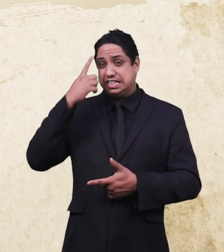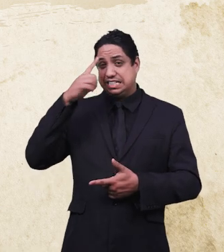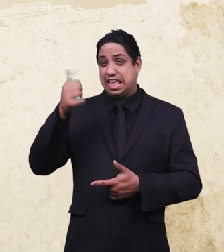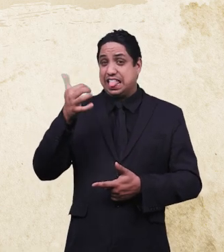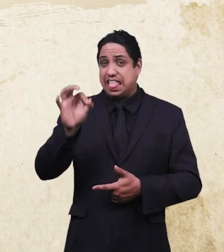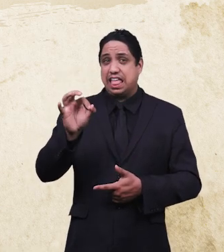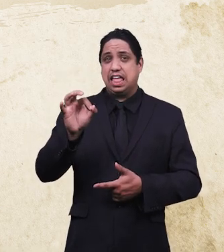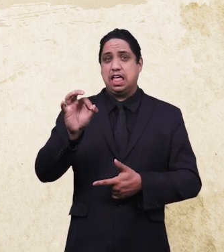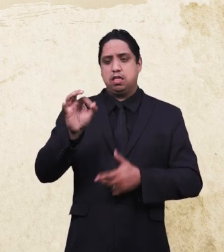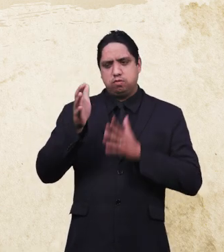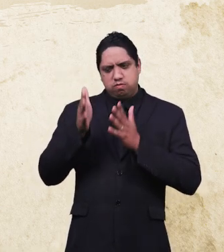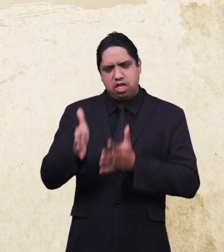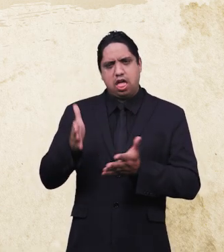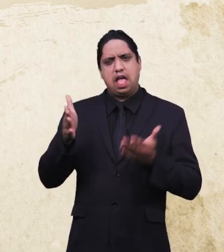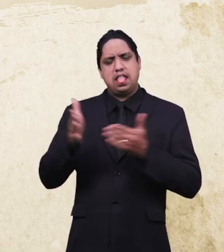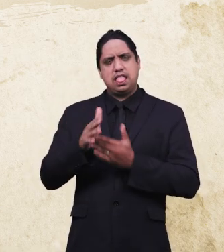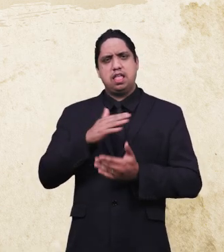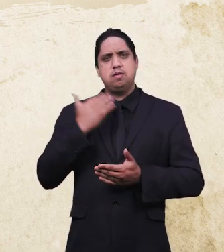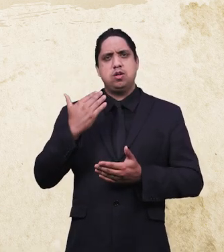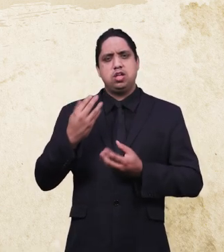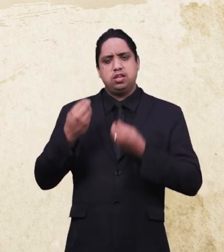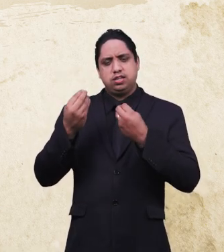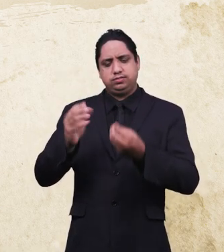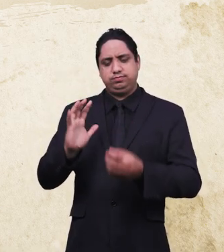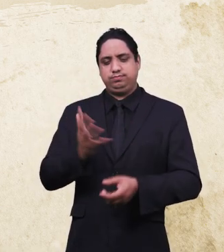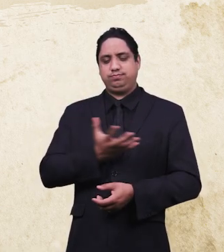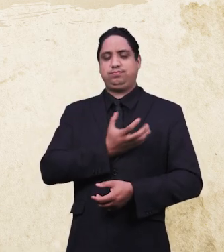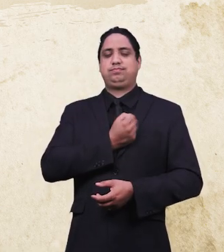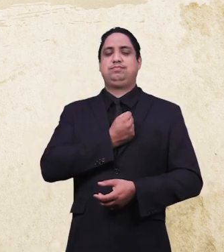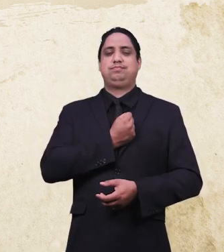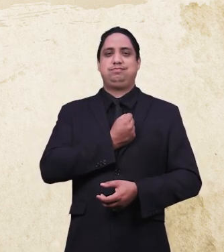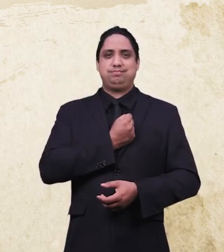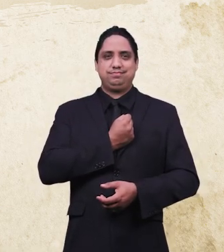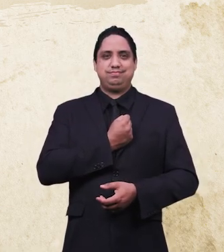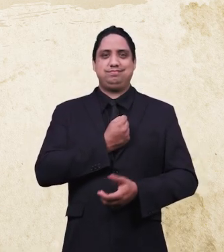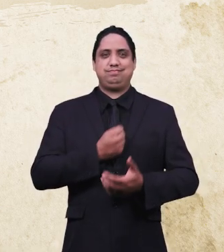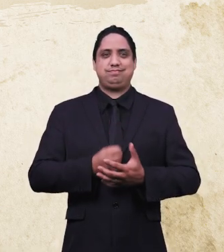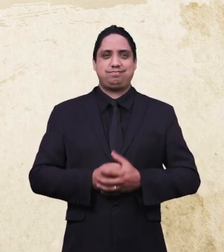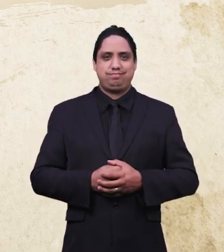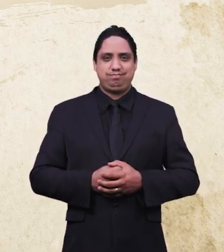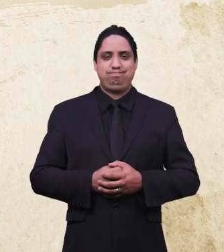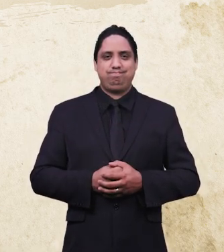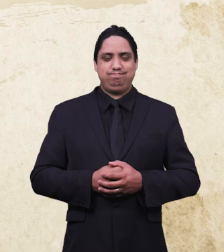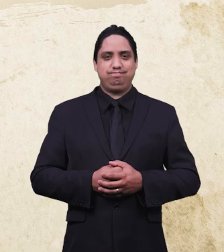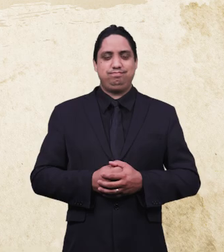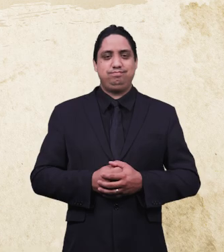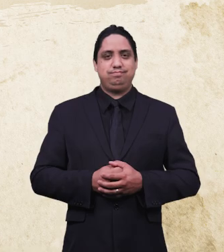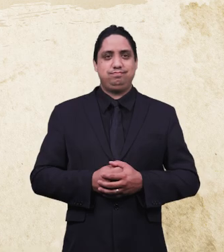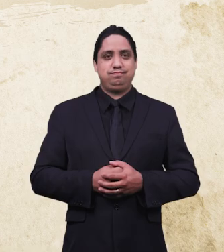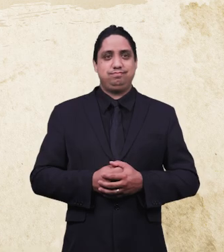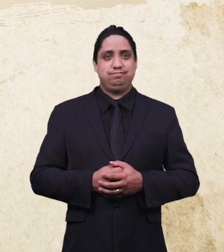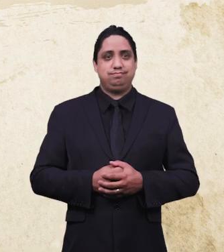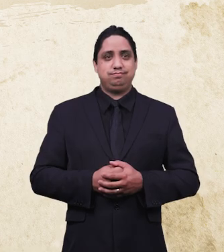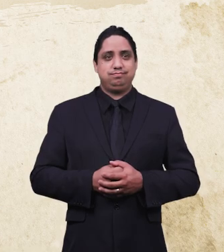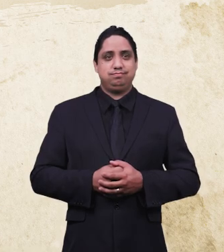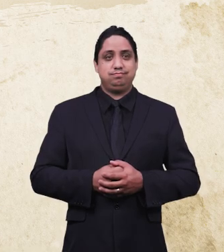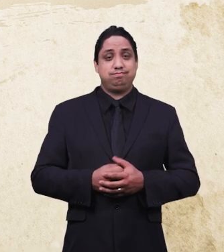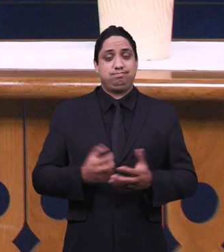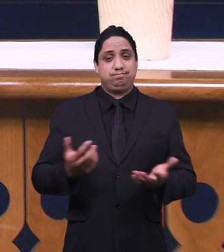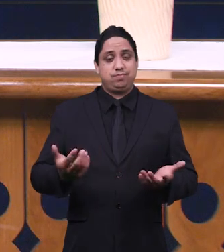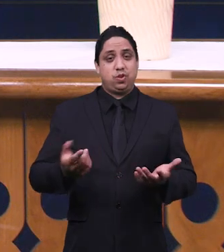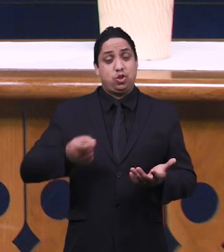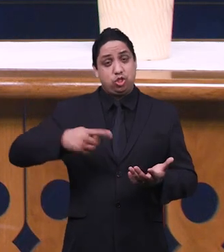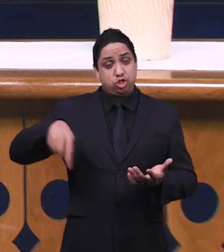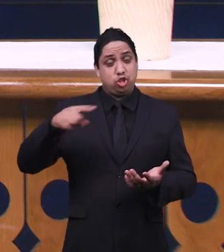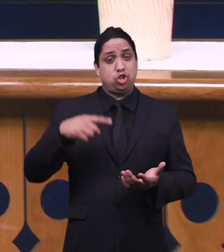de 10 dias. Sê fiel até a morte e dar-te-ei a coroa da vida.